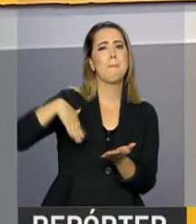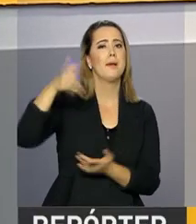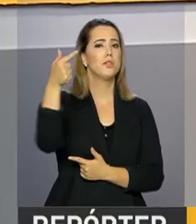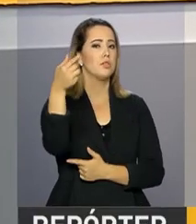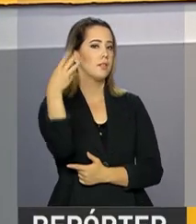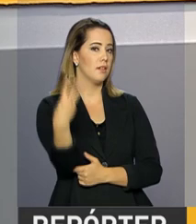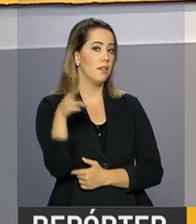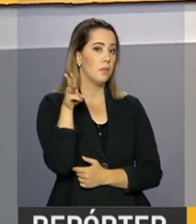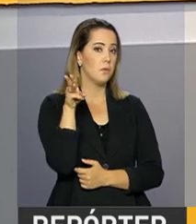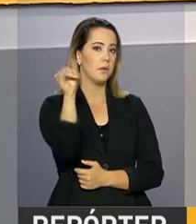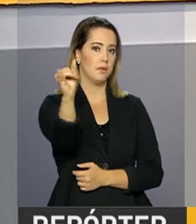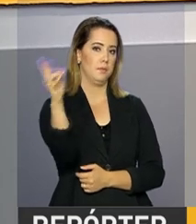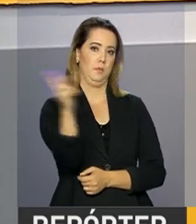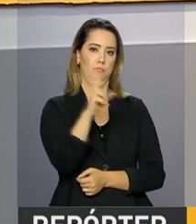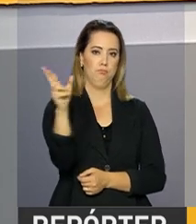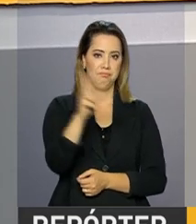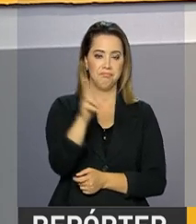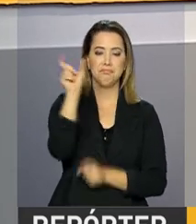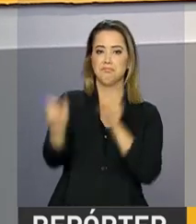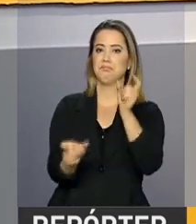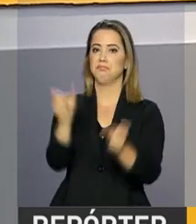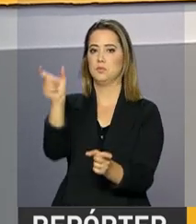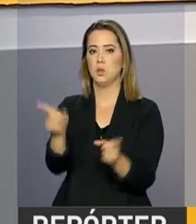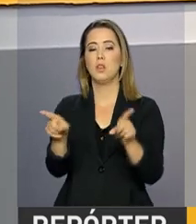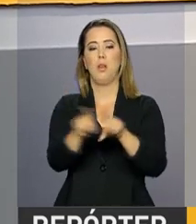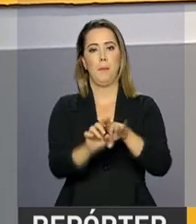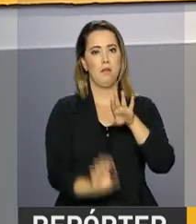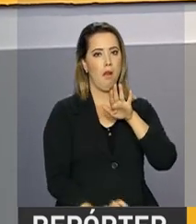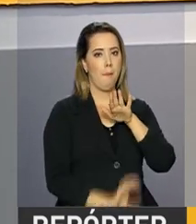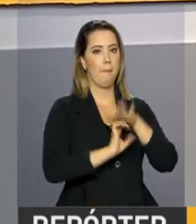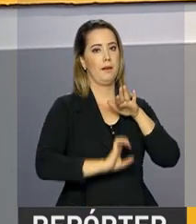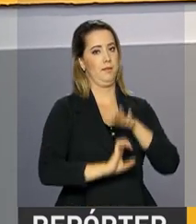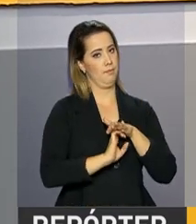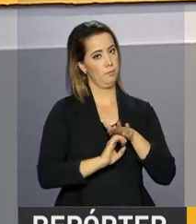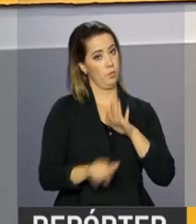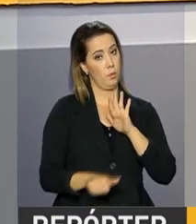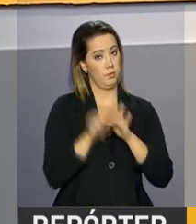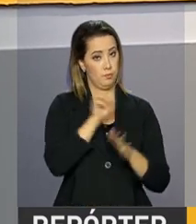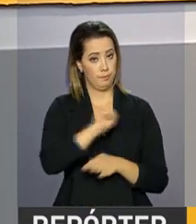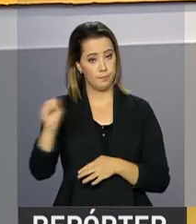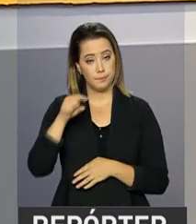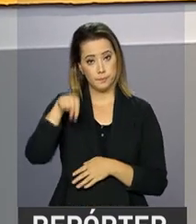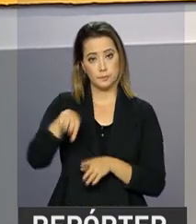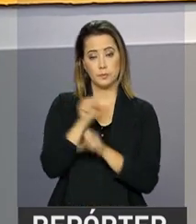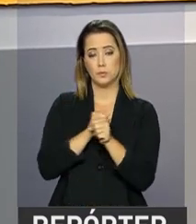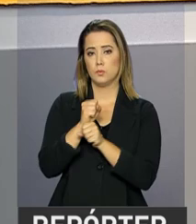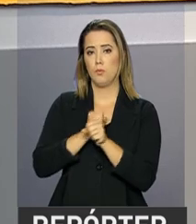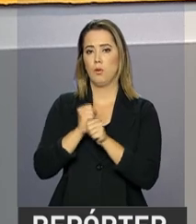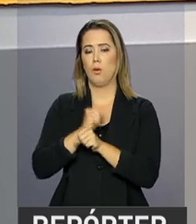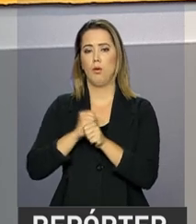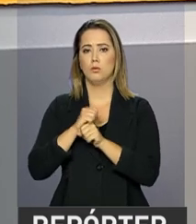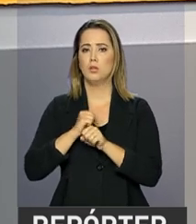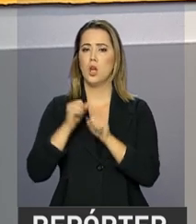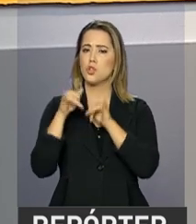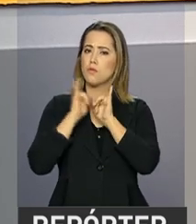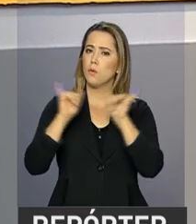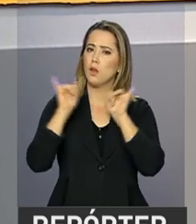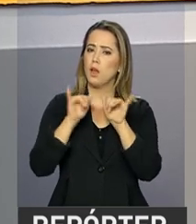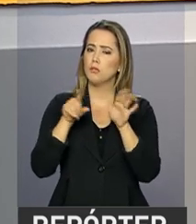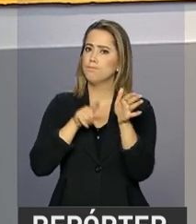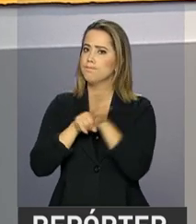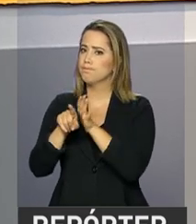bilhões de reais em multas a pessoas físicas e empresas no primeiro semestre deste ano segundo o balanço das fiscalizações